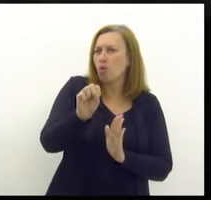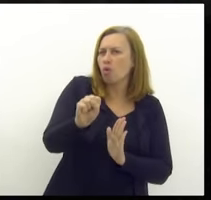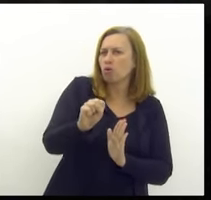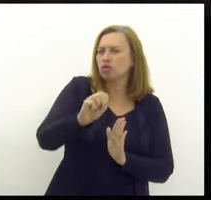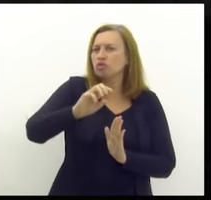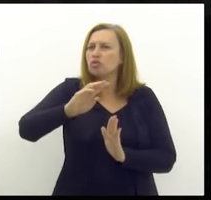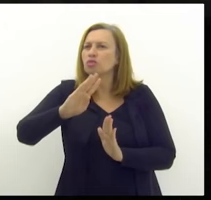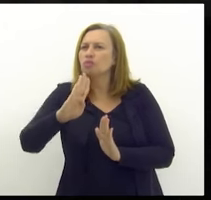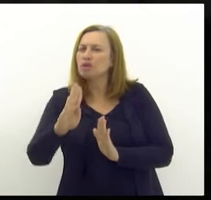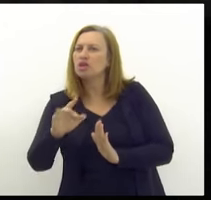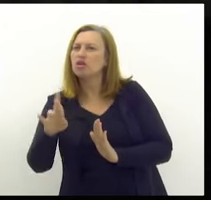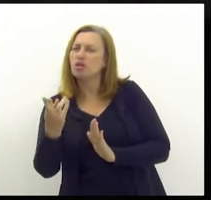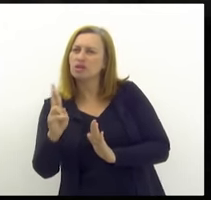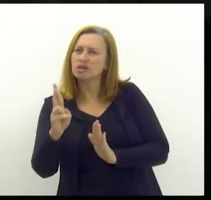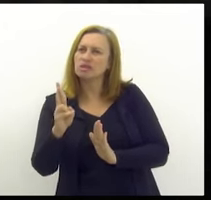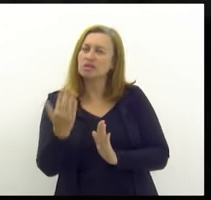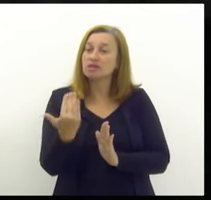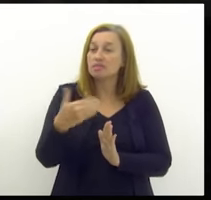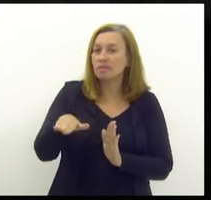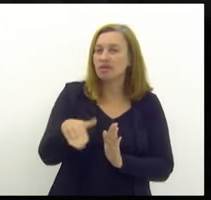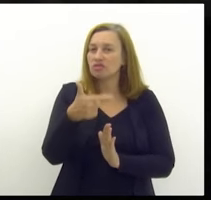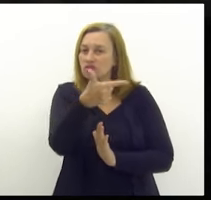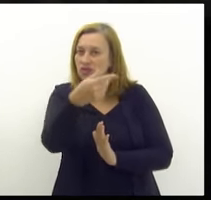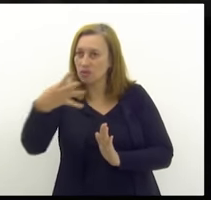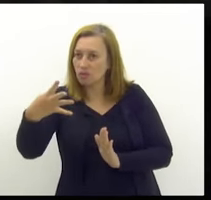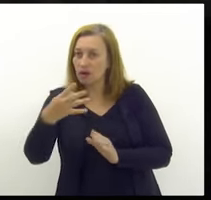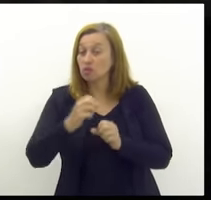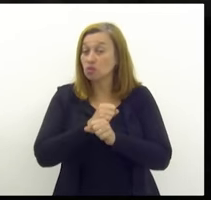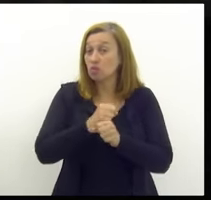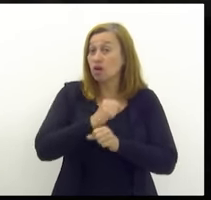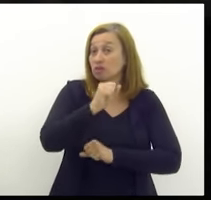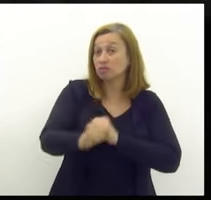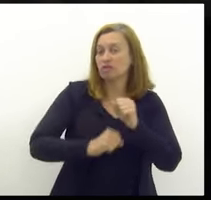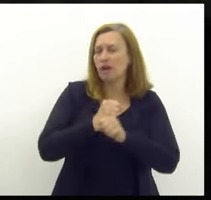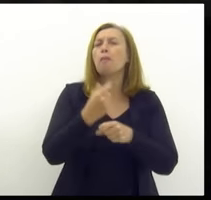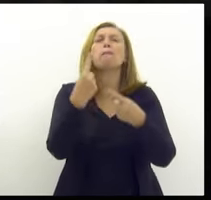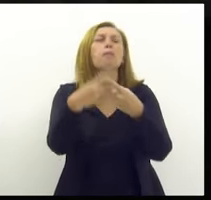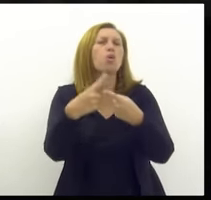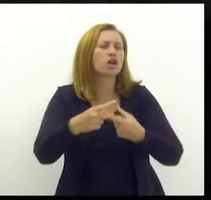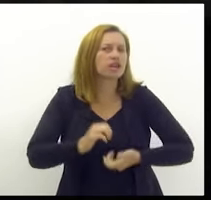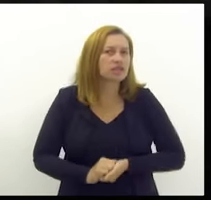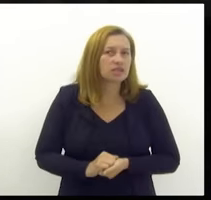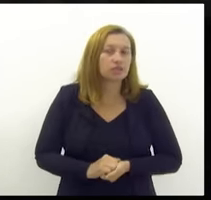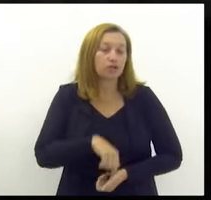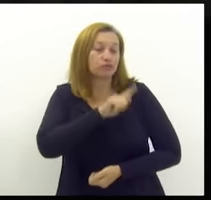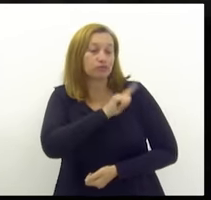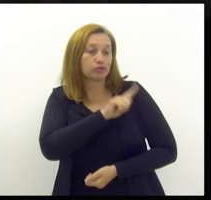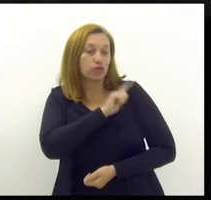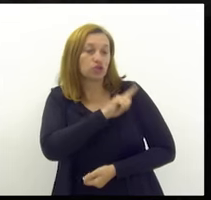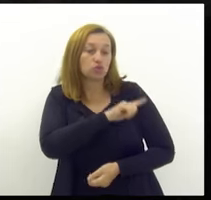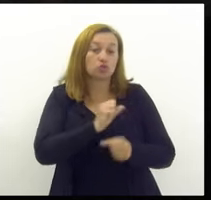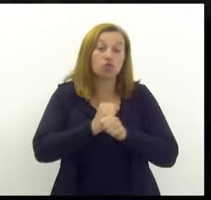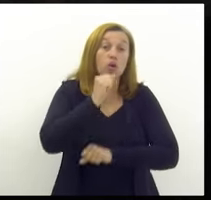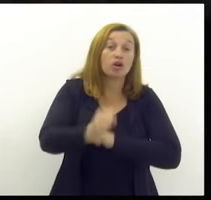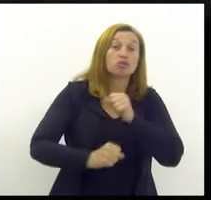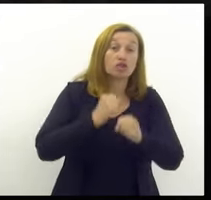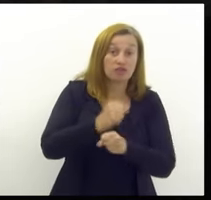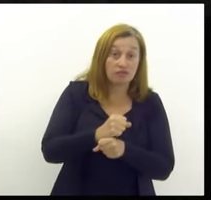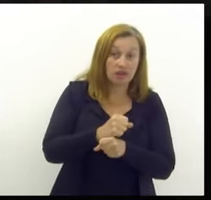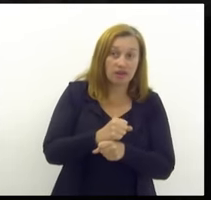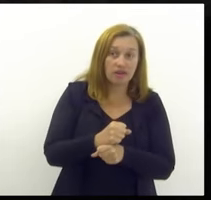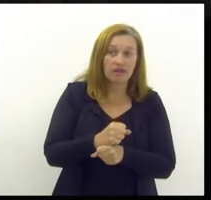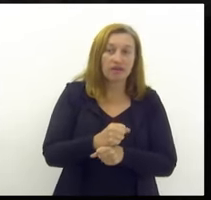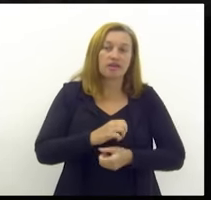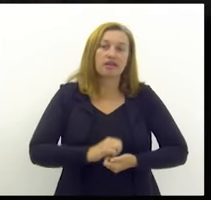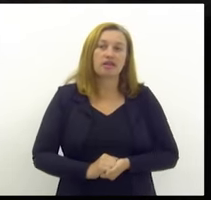bilhões me no orçamento de 24 por quê Porque os gestores do fundo ano que vem vão tentar